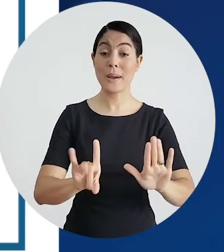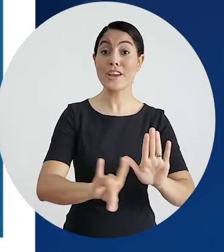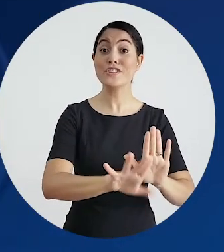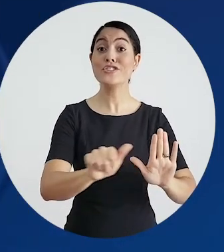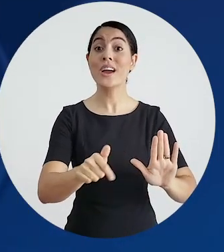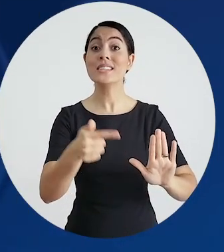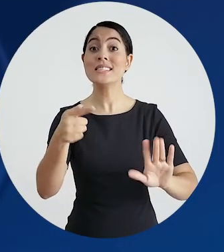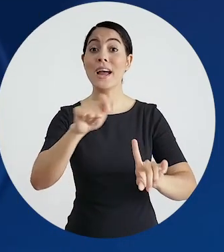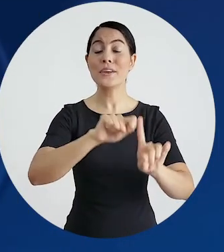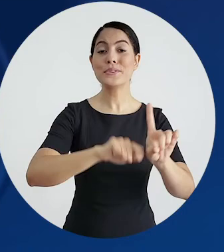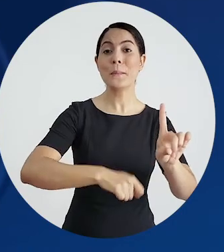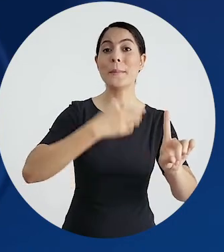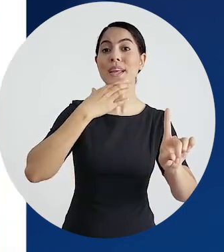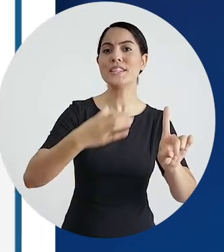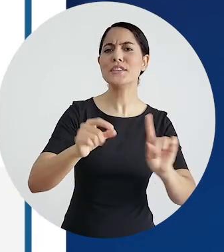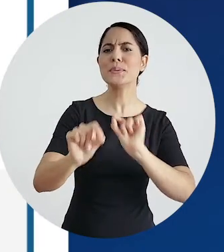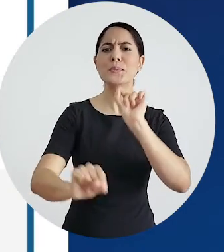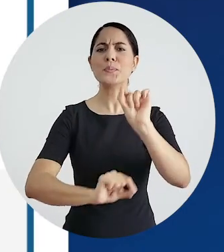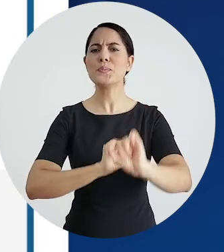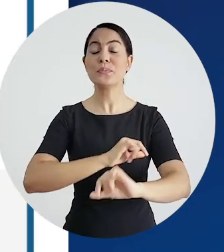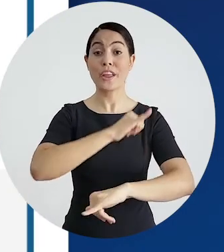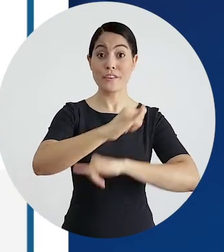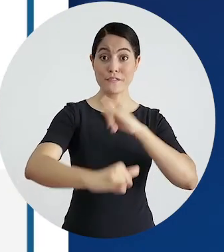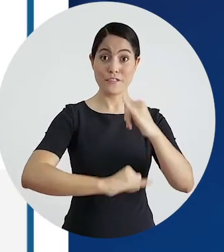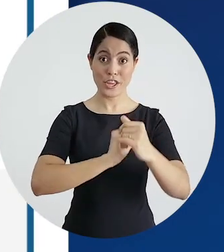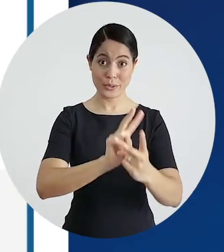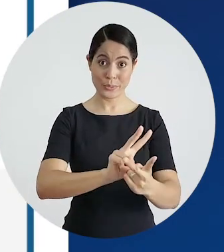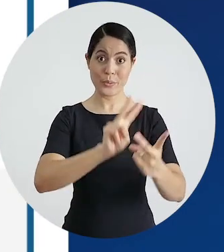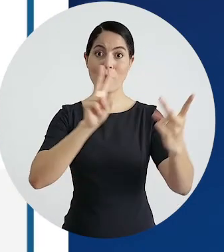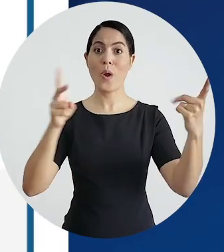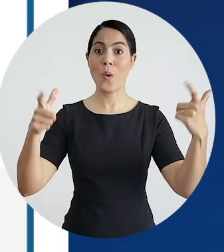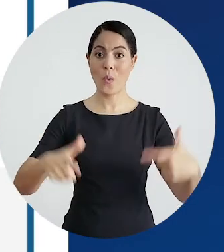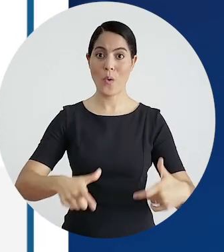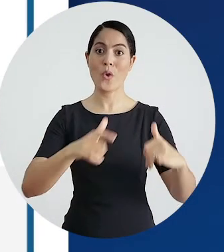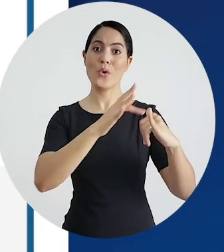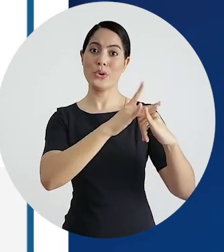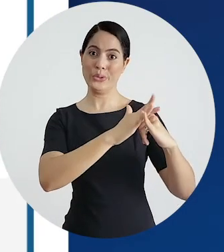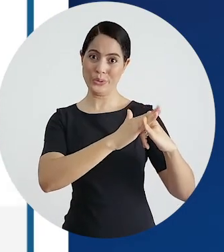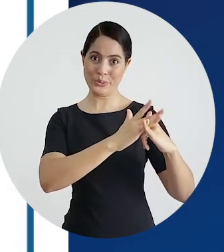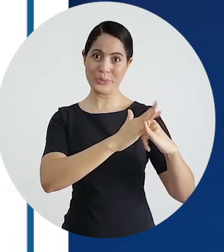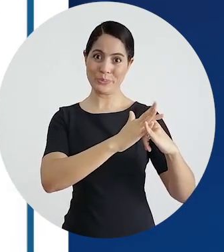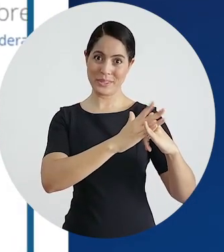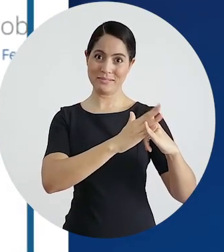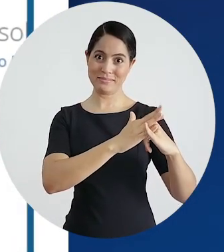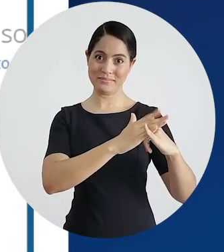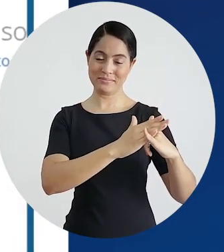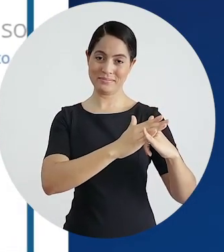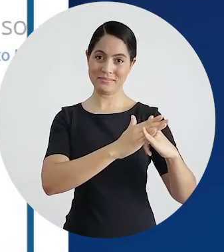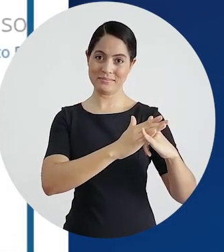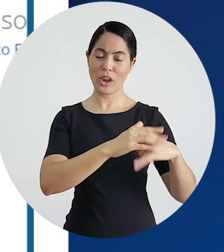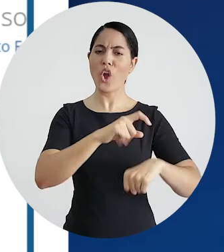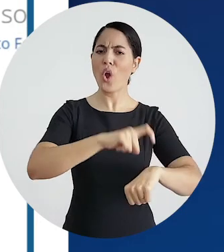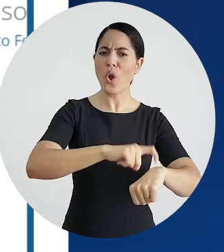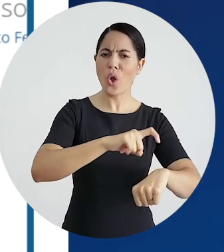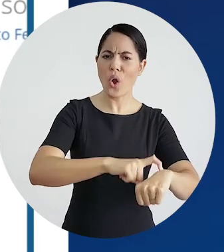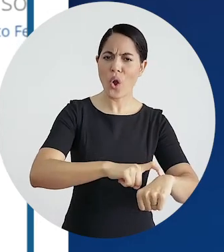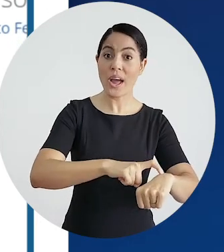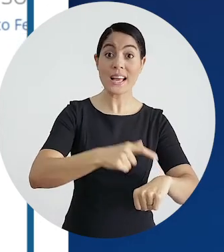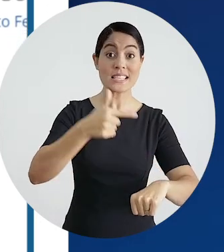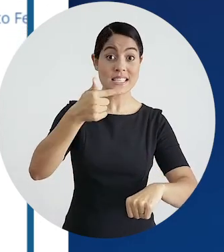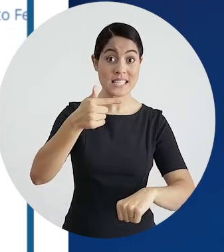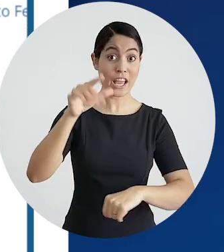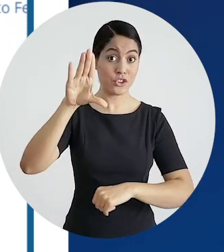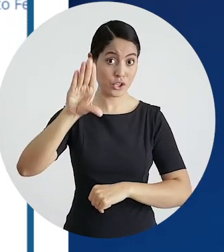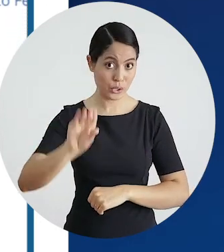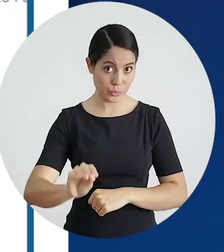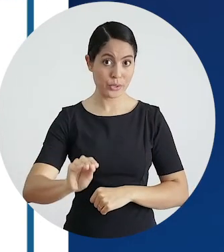nova legislação. Já no dia 7 de dezembro, vai acontecer de forma virtual, pelo canal do YouTube da Ordem dos Advogados